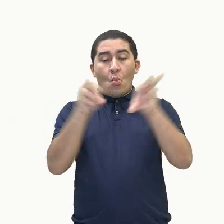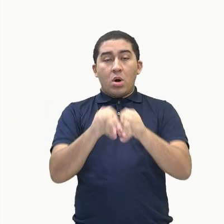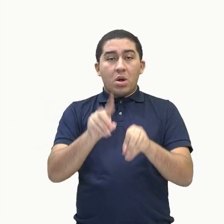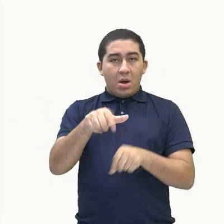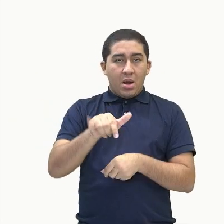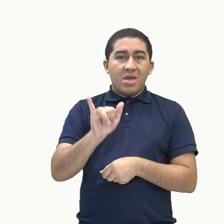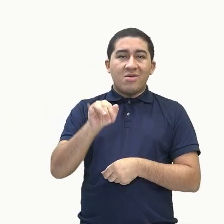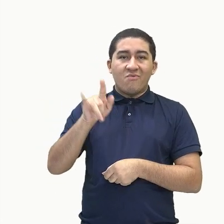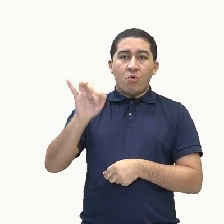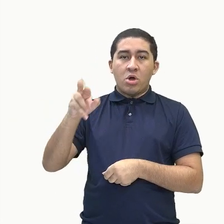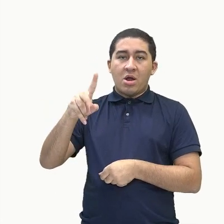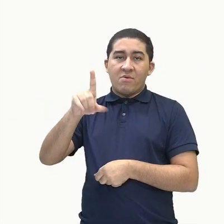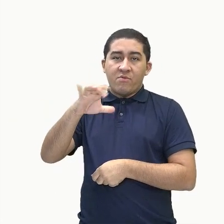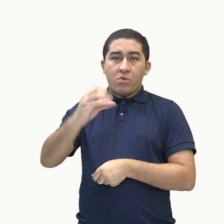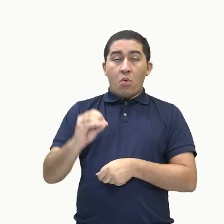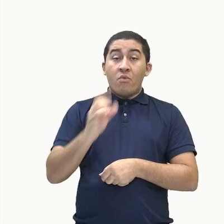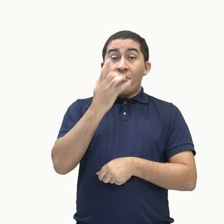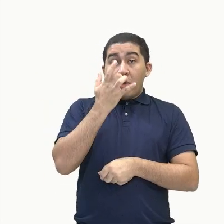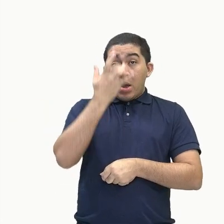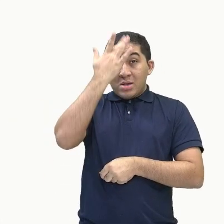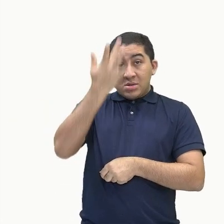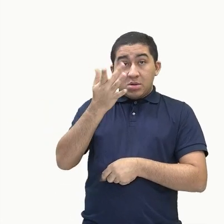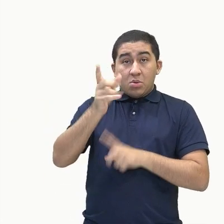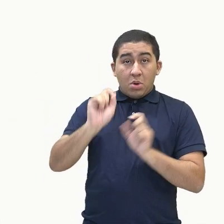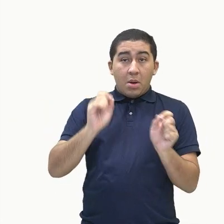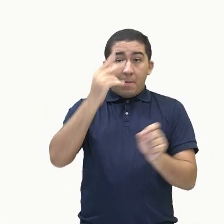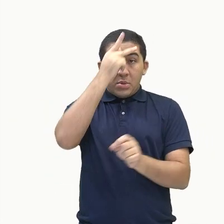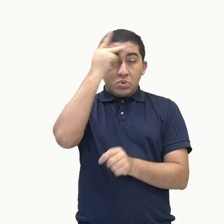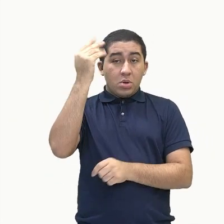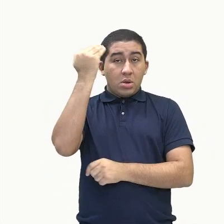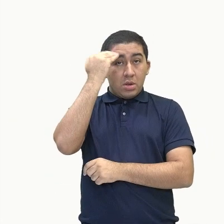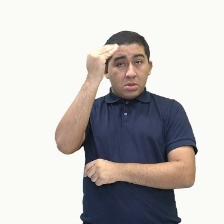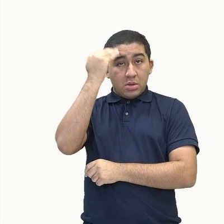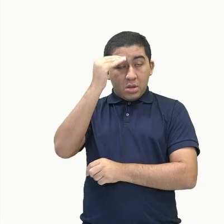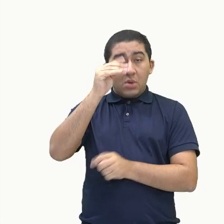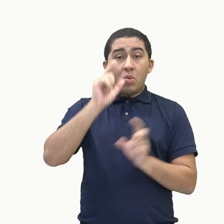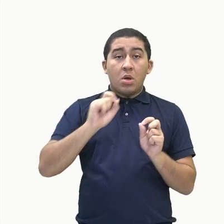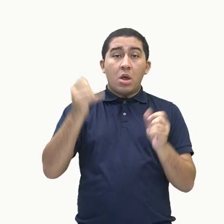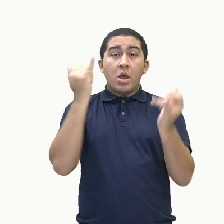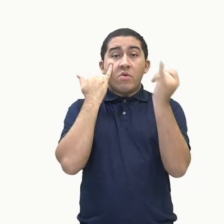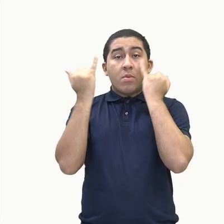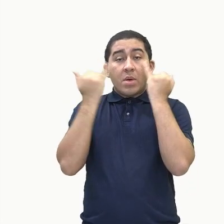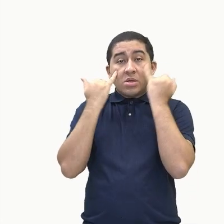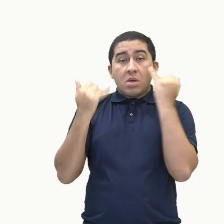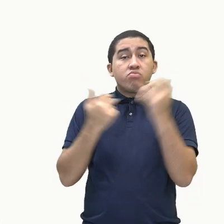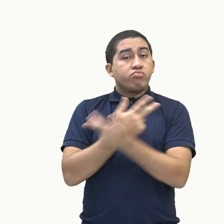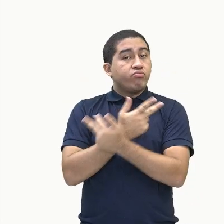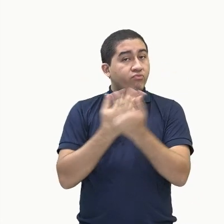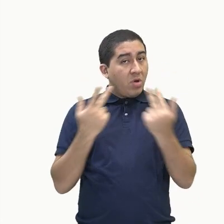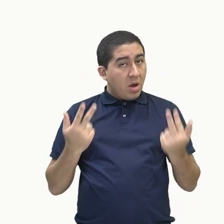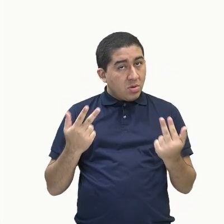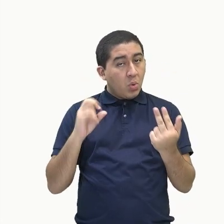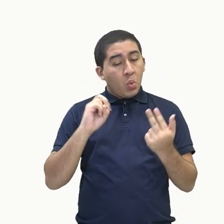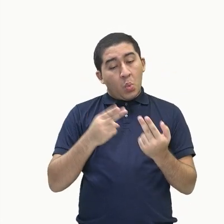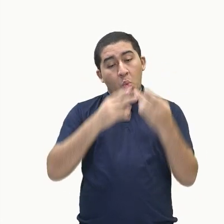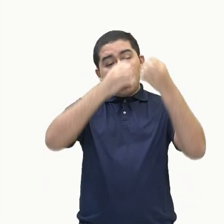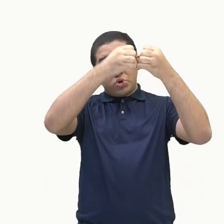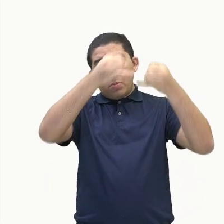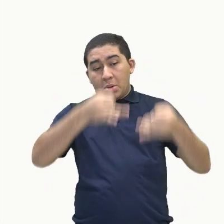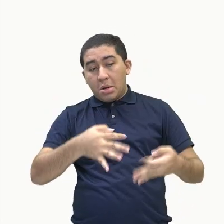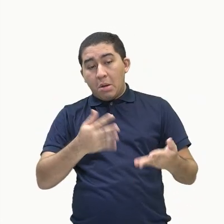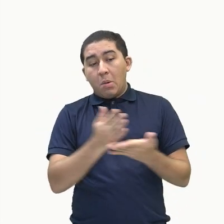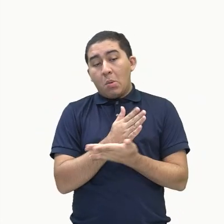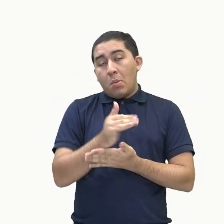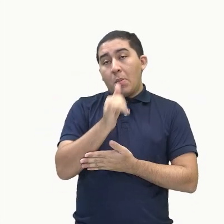vai facilitar a compreensão de dados, das informações, ou vai explicar algo